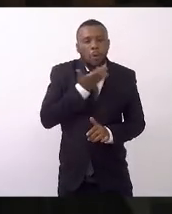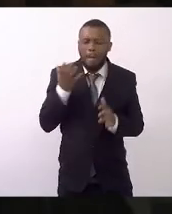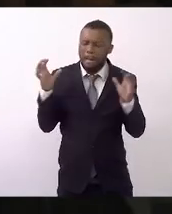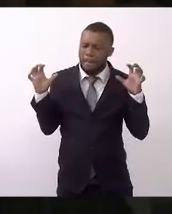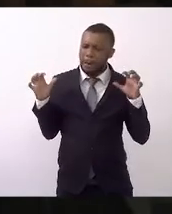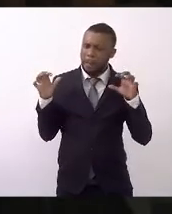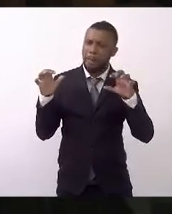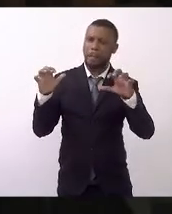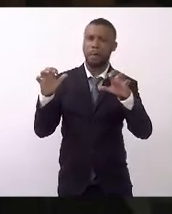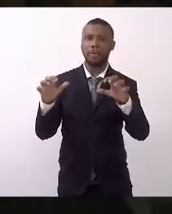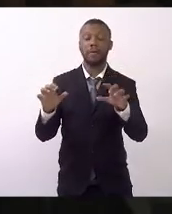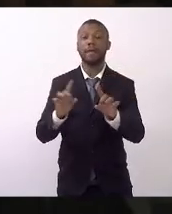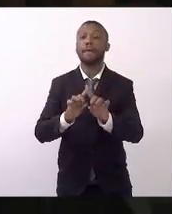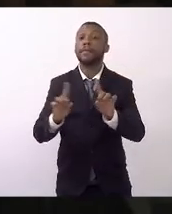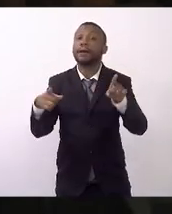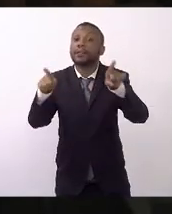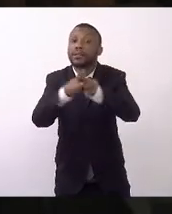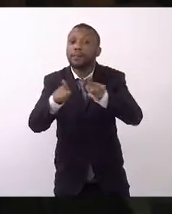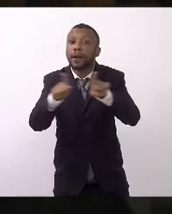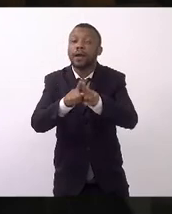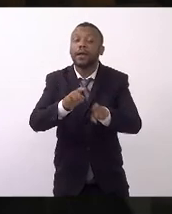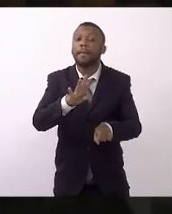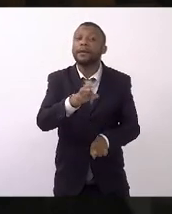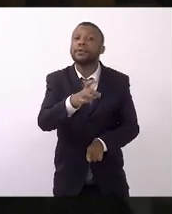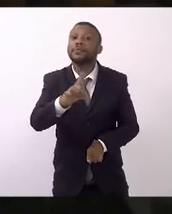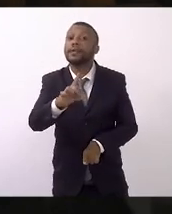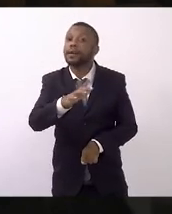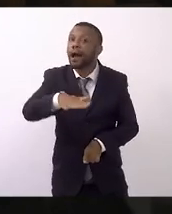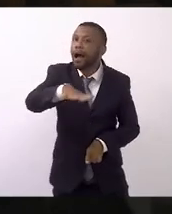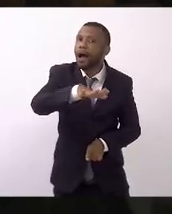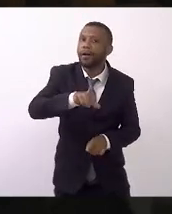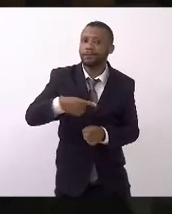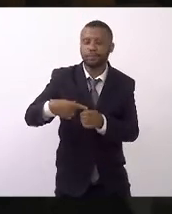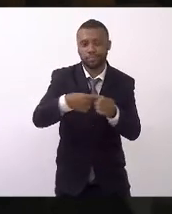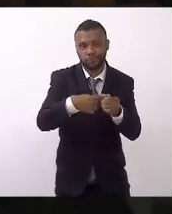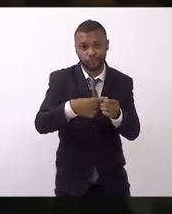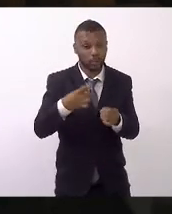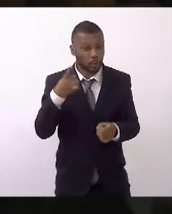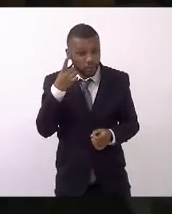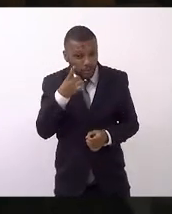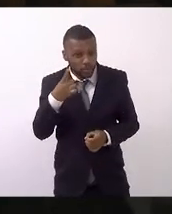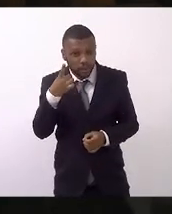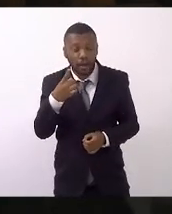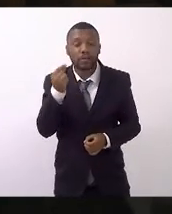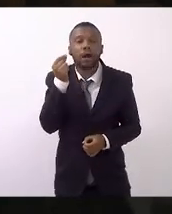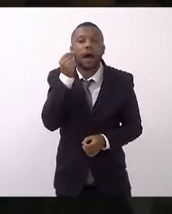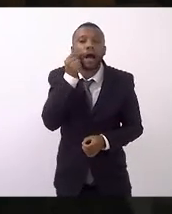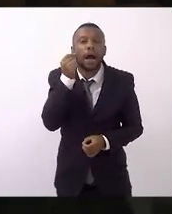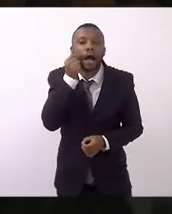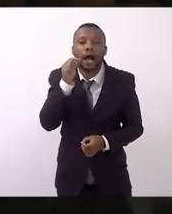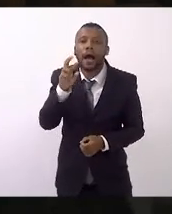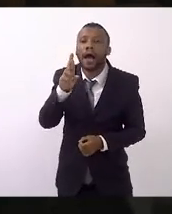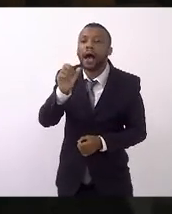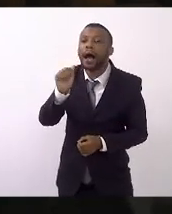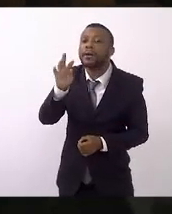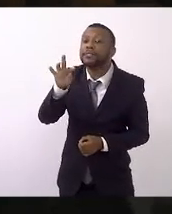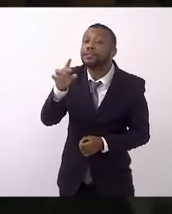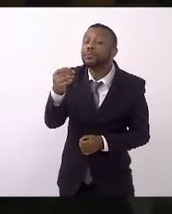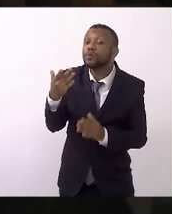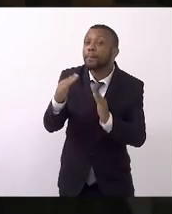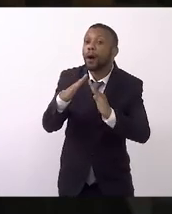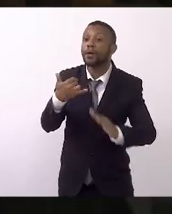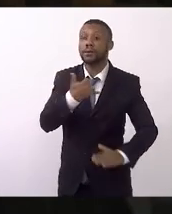a nossa Baixada Fluminense. Deputado Ratinho, que é de São João de